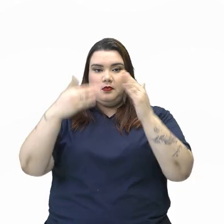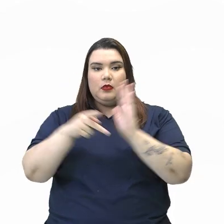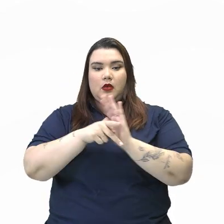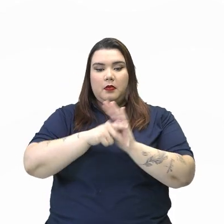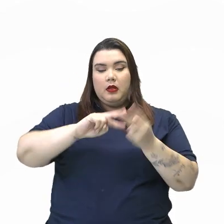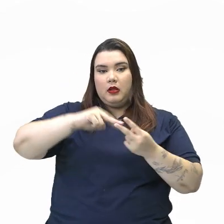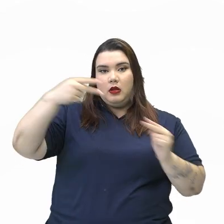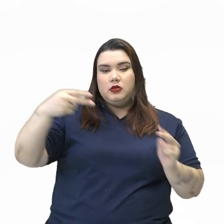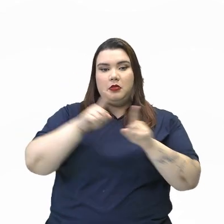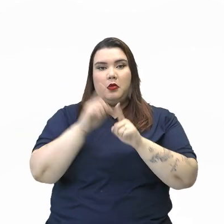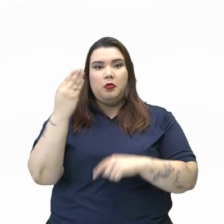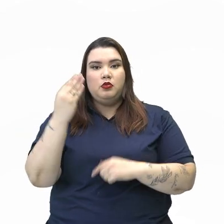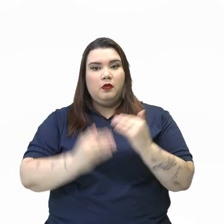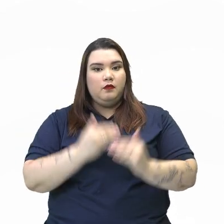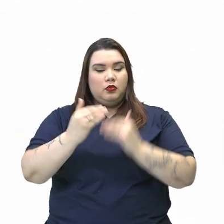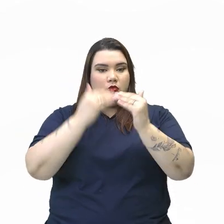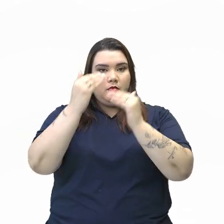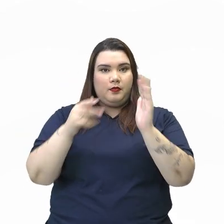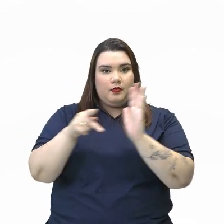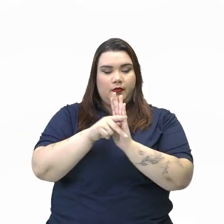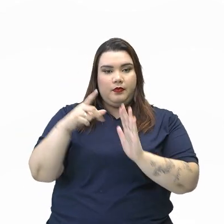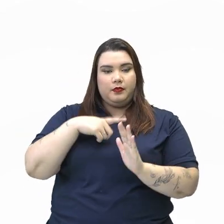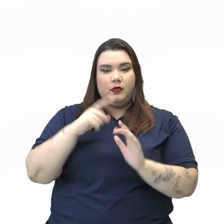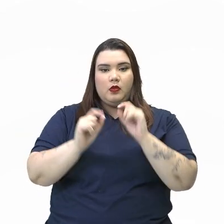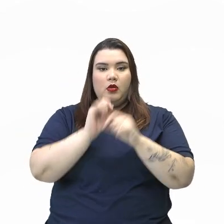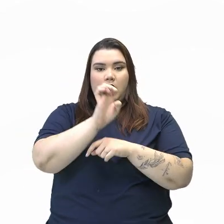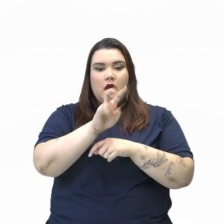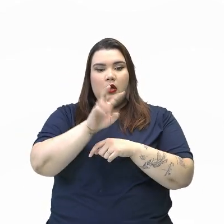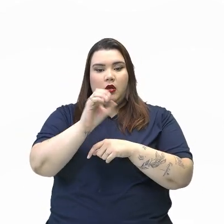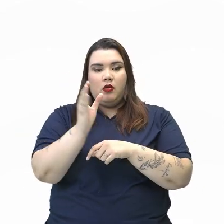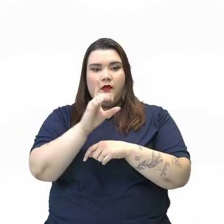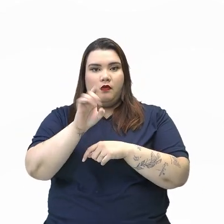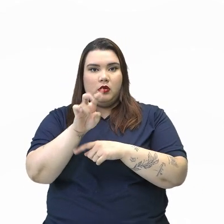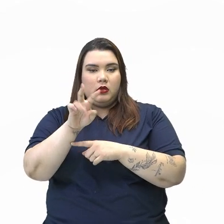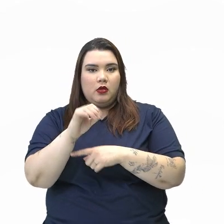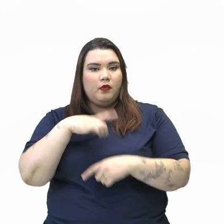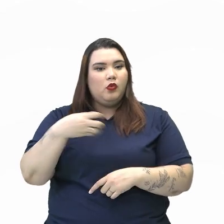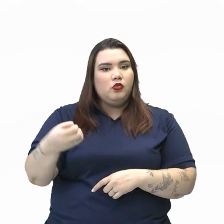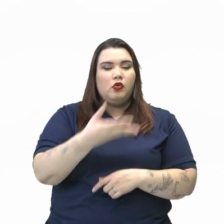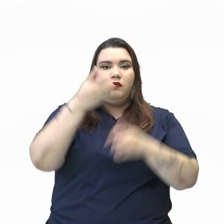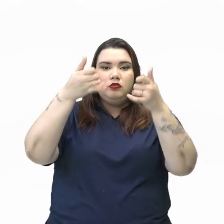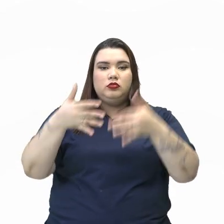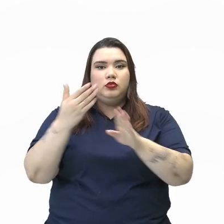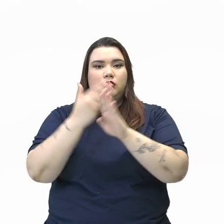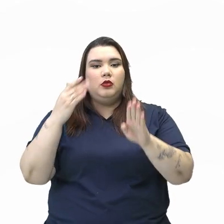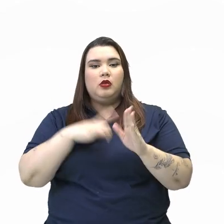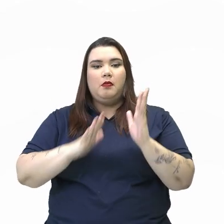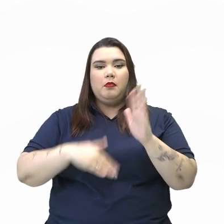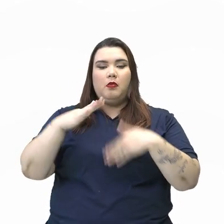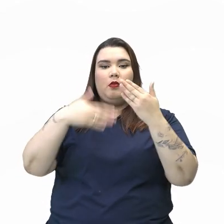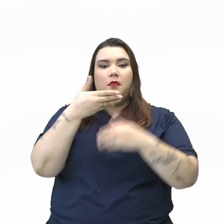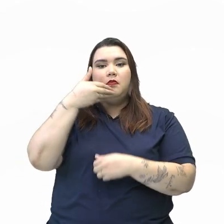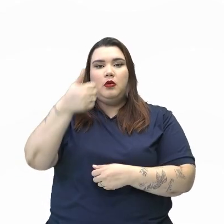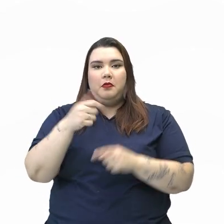DNA e biologia evolutiva do desenvolvimento, que é a Evo-Devo, novas descobertas estão refinando, né, melhorando,